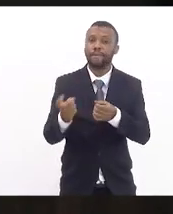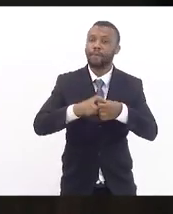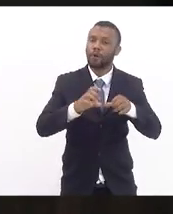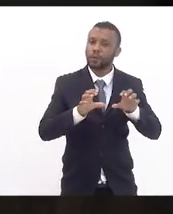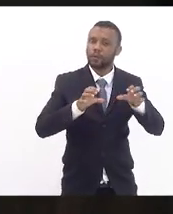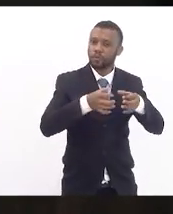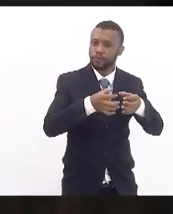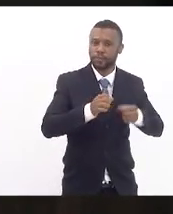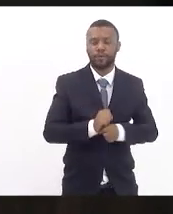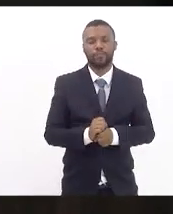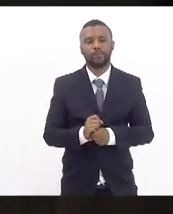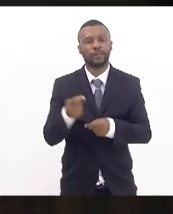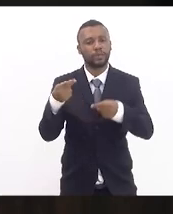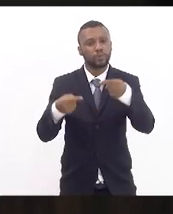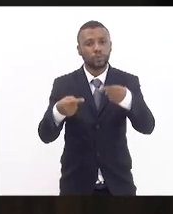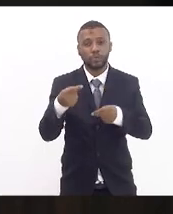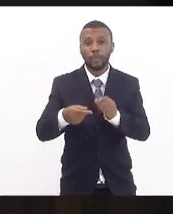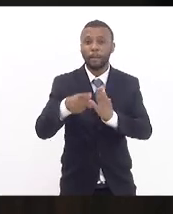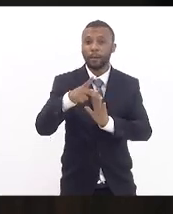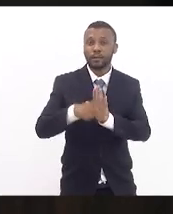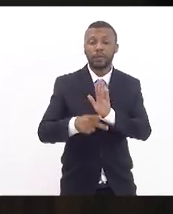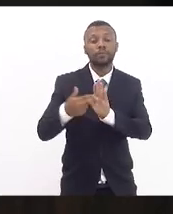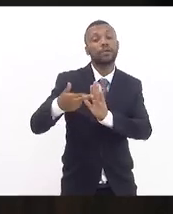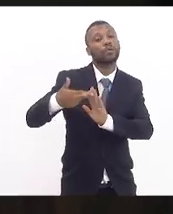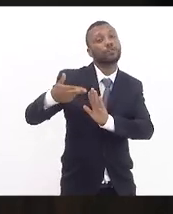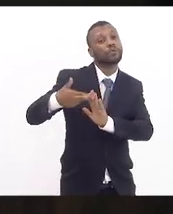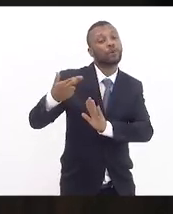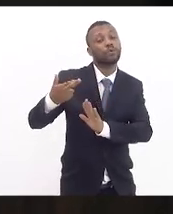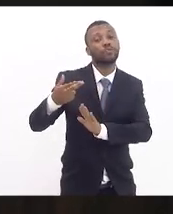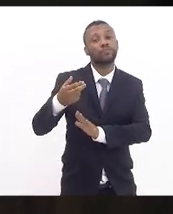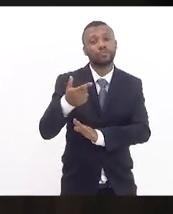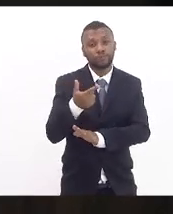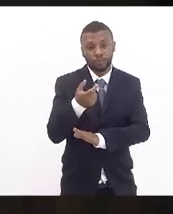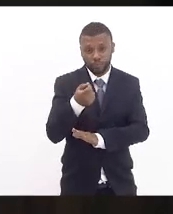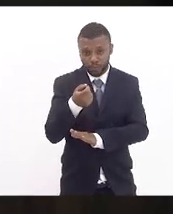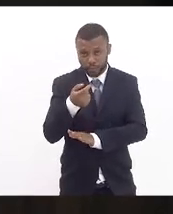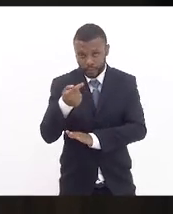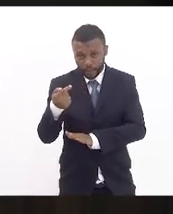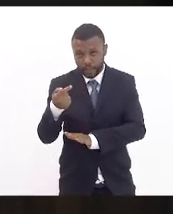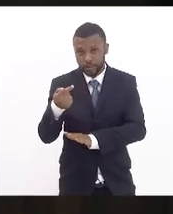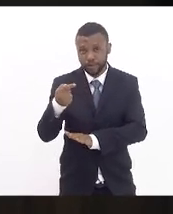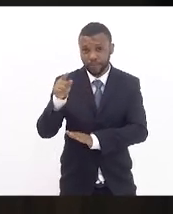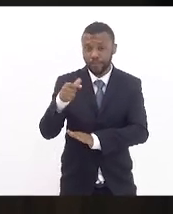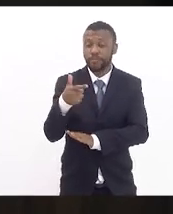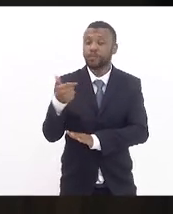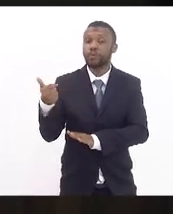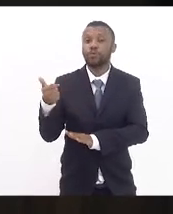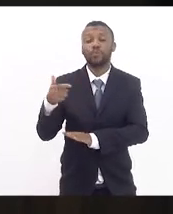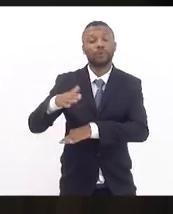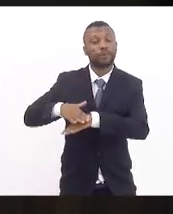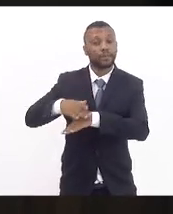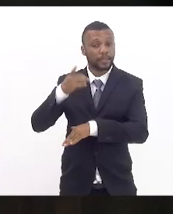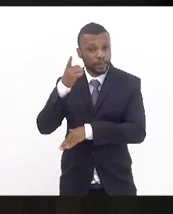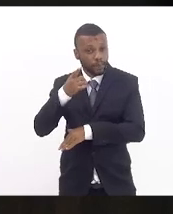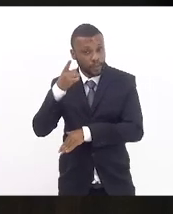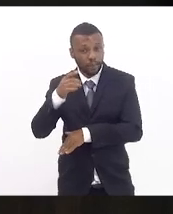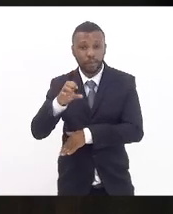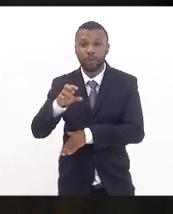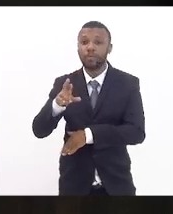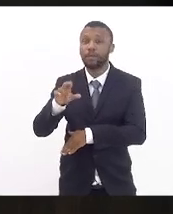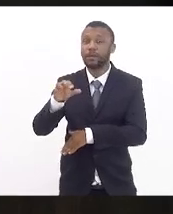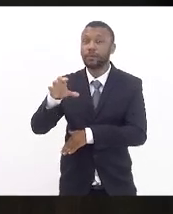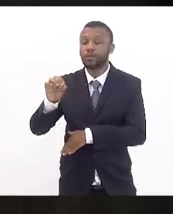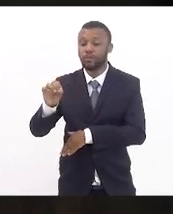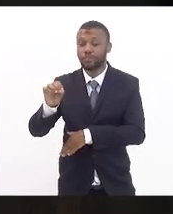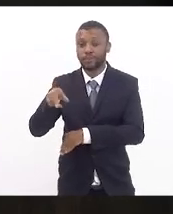Em discussão única, projeto de resolução 917 de 2021, de autoria do deputado Eurico Júnior, concede a medalha Tiradentes, seu respectivo